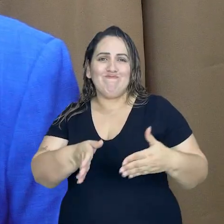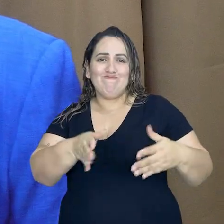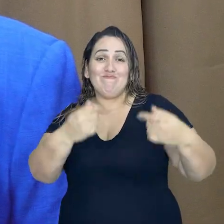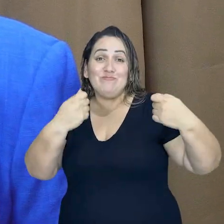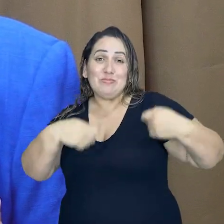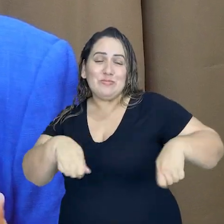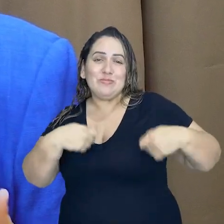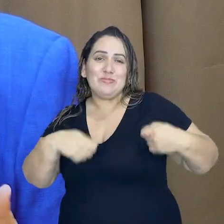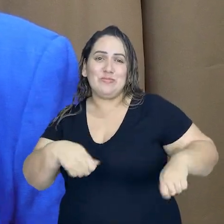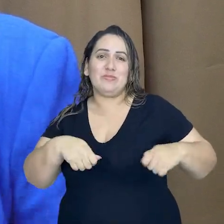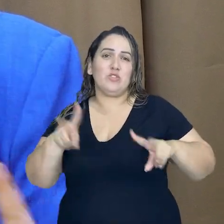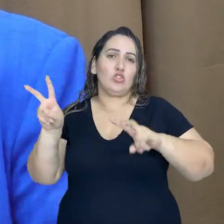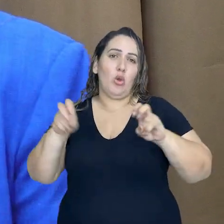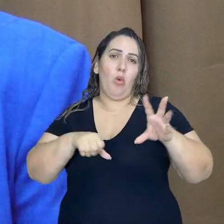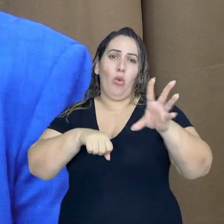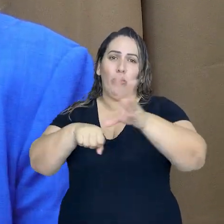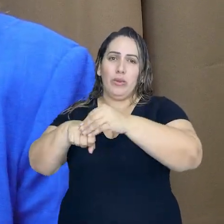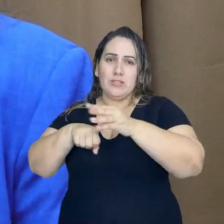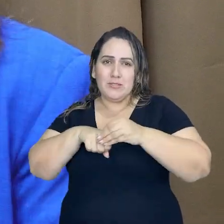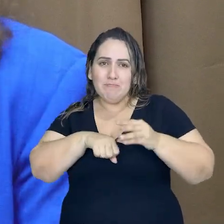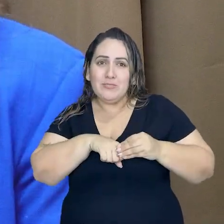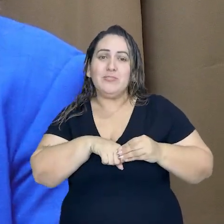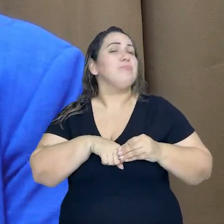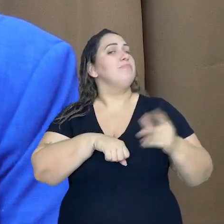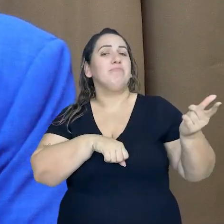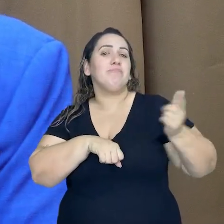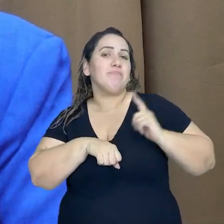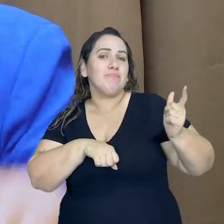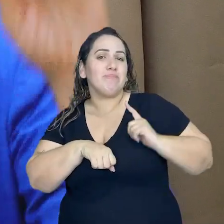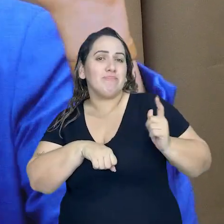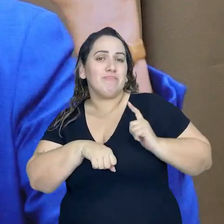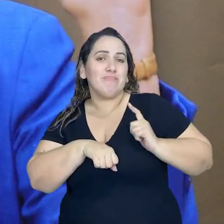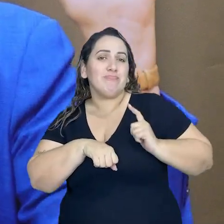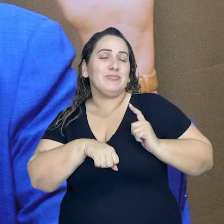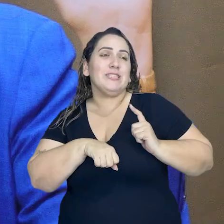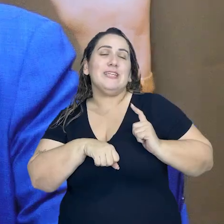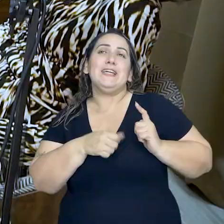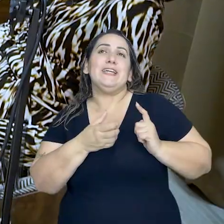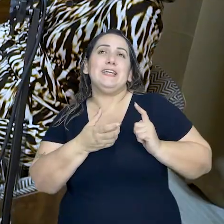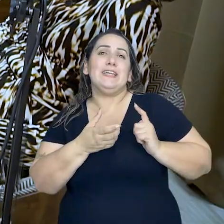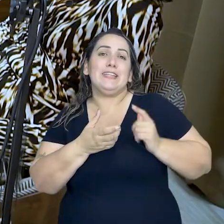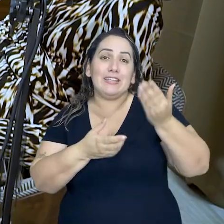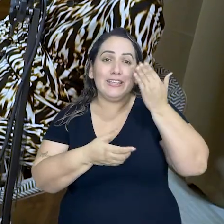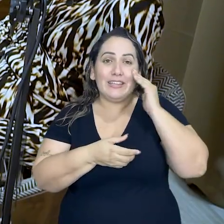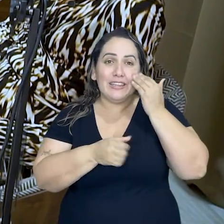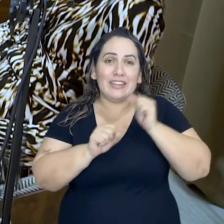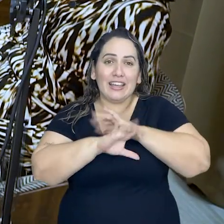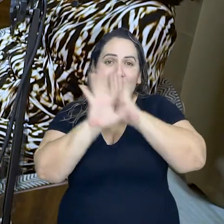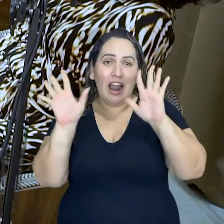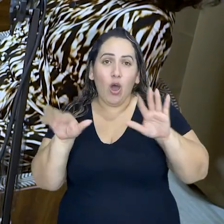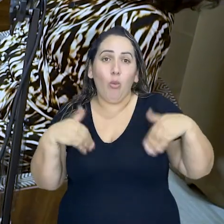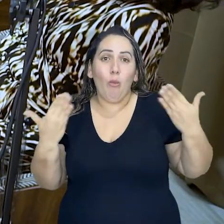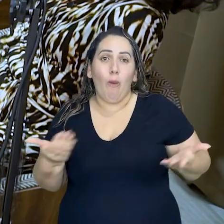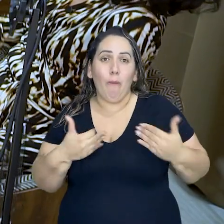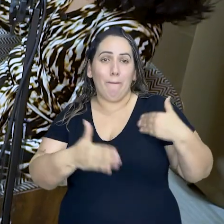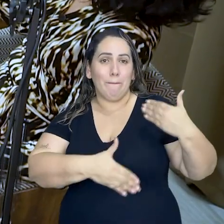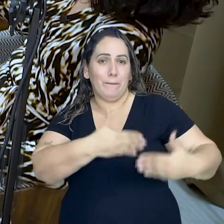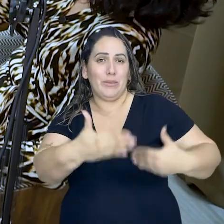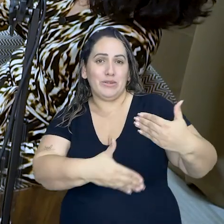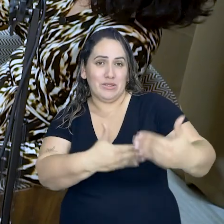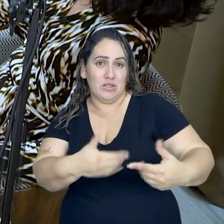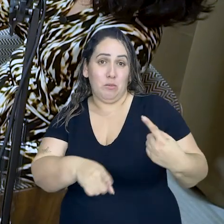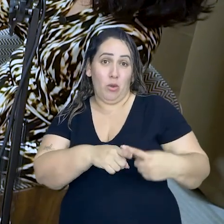que absurdo. Então, mulheres, vamos fazer a revolução, eu já estou dentro. Estamos juntas. Não, eu